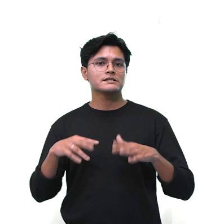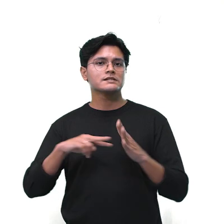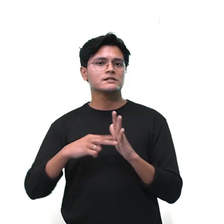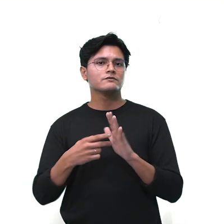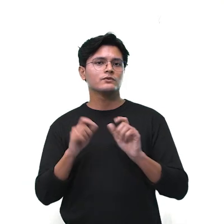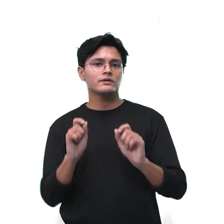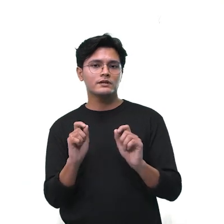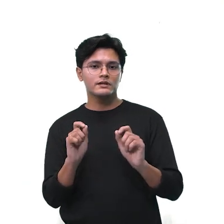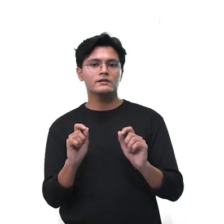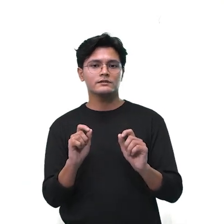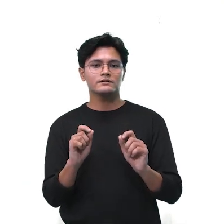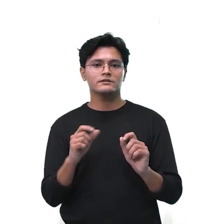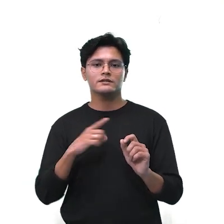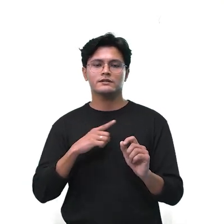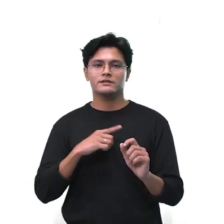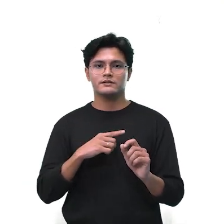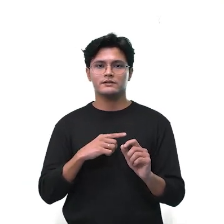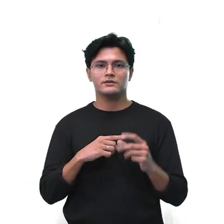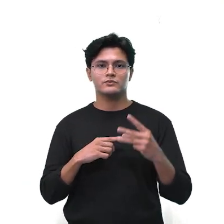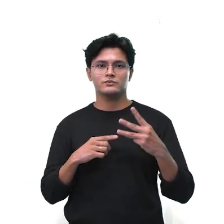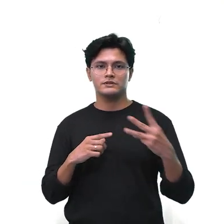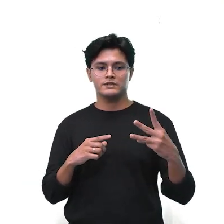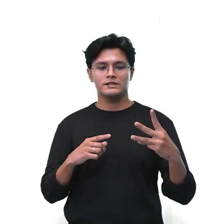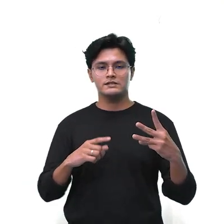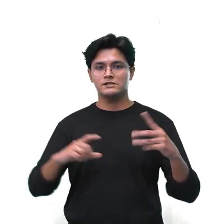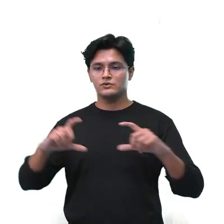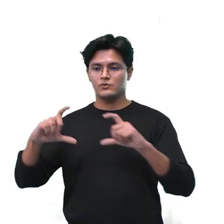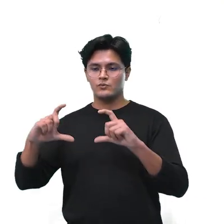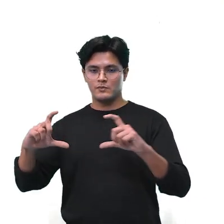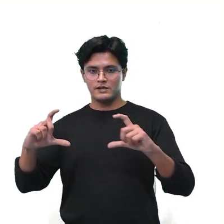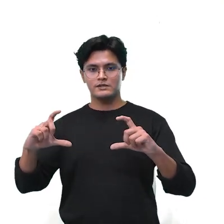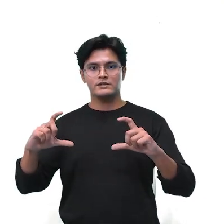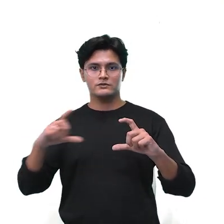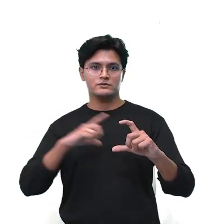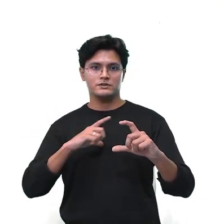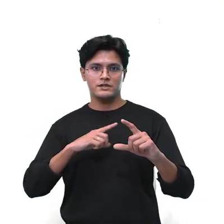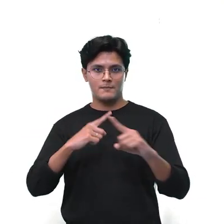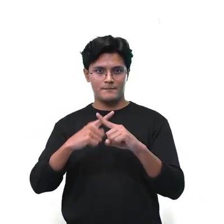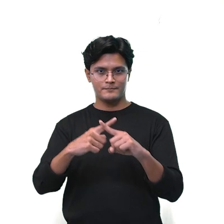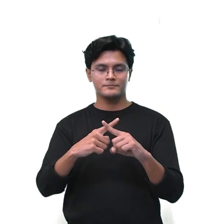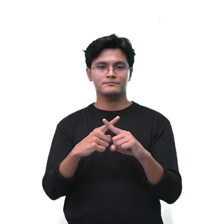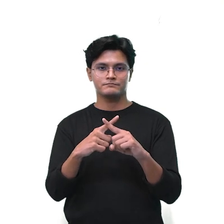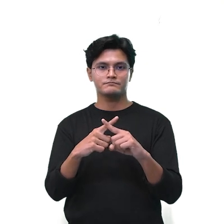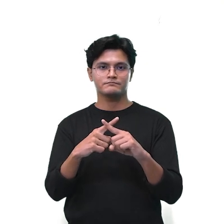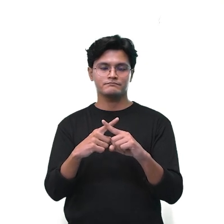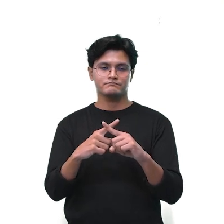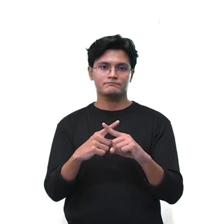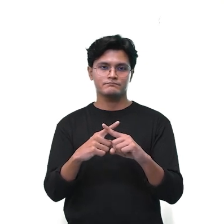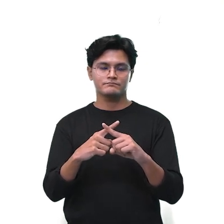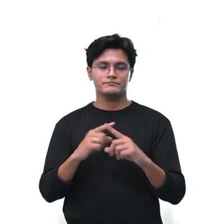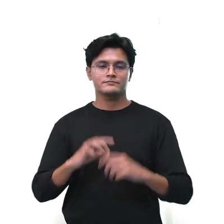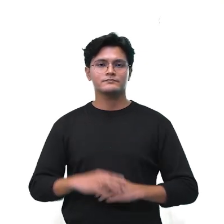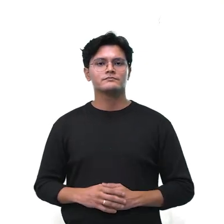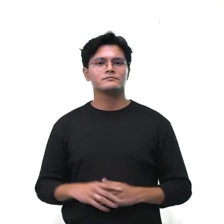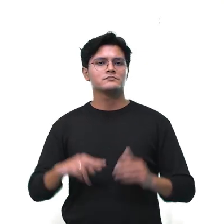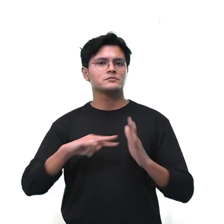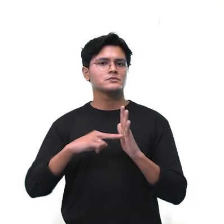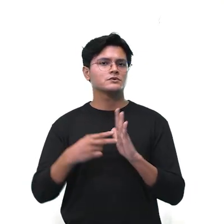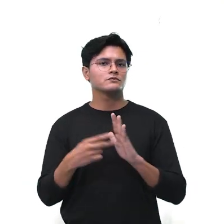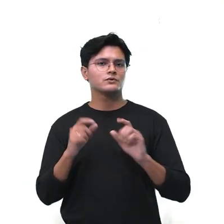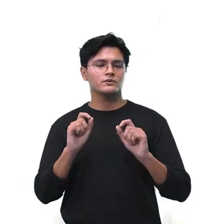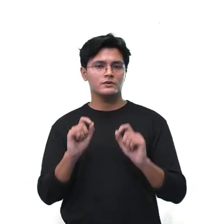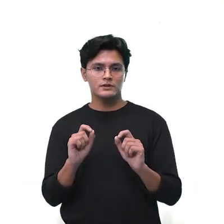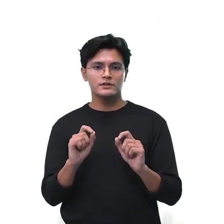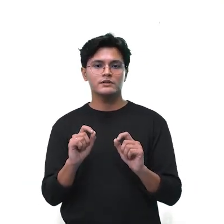esse 3 e esse parêntese aqui, nós temos um produto, nós temos uma multiplicação. Isso significa que